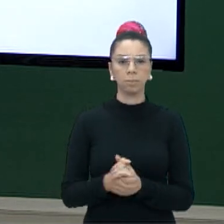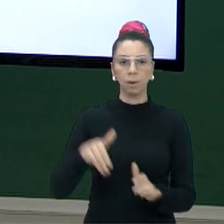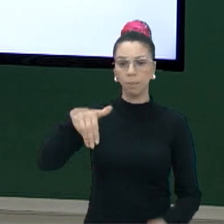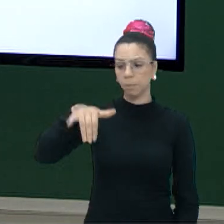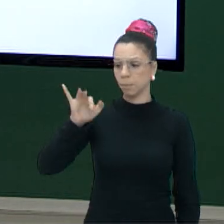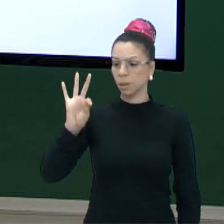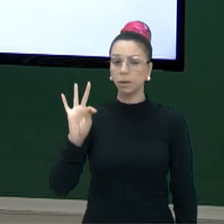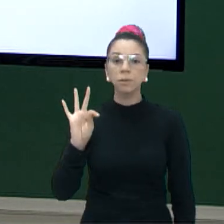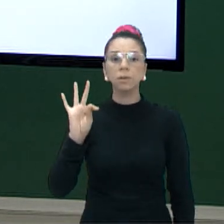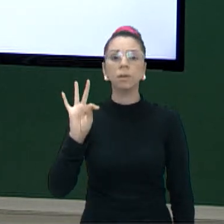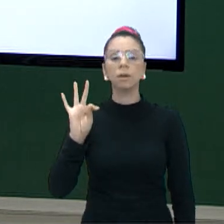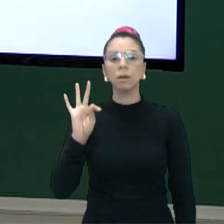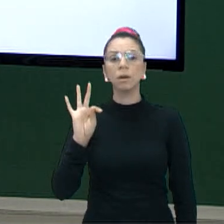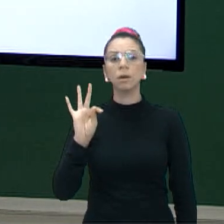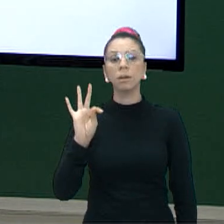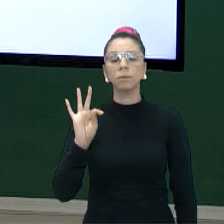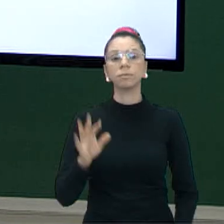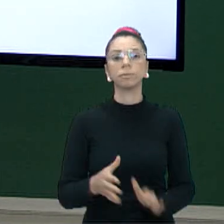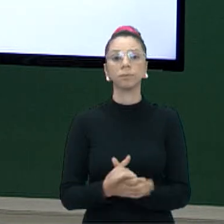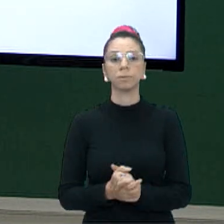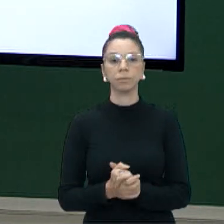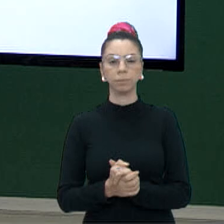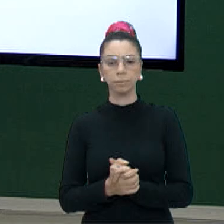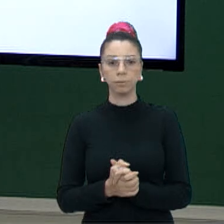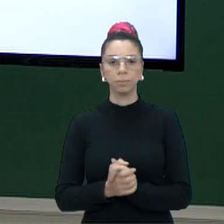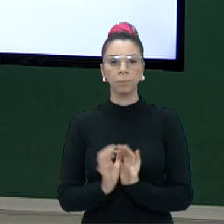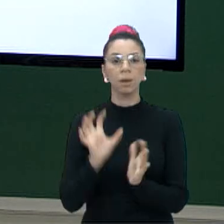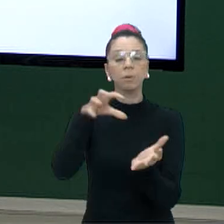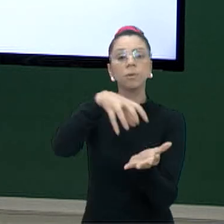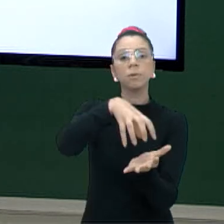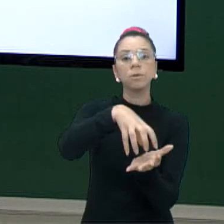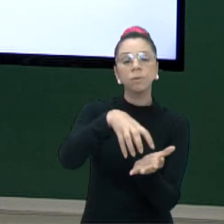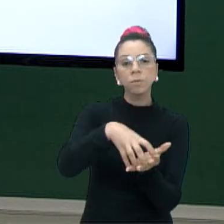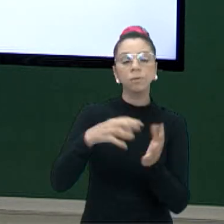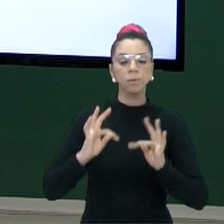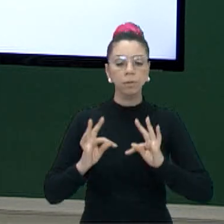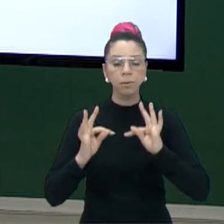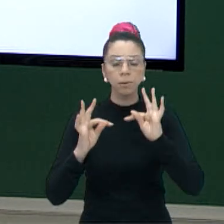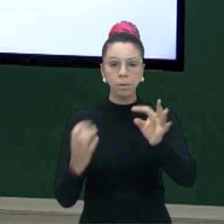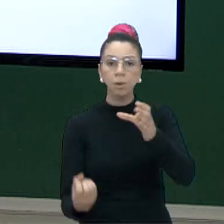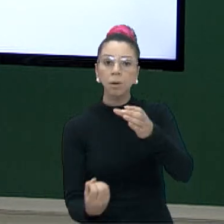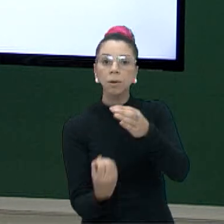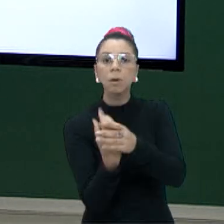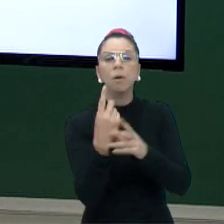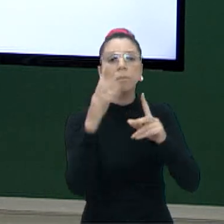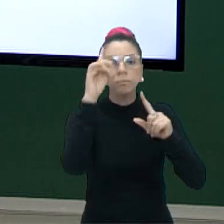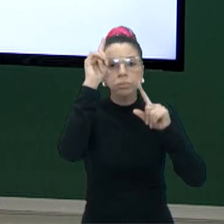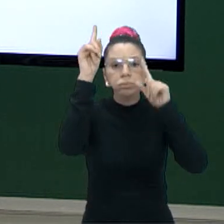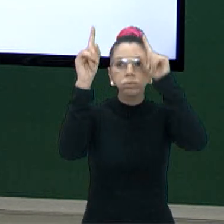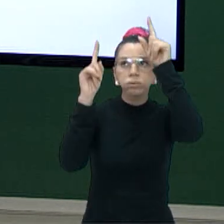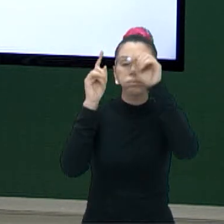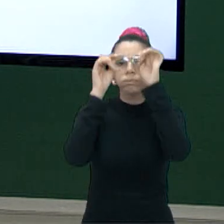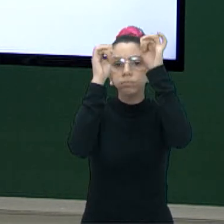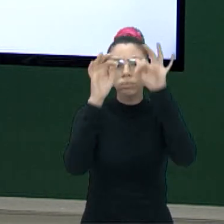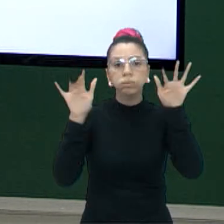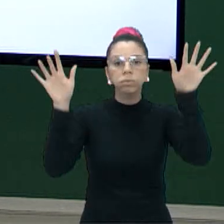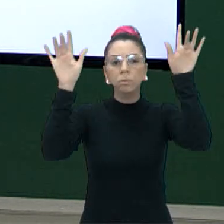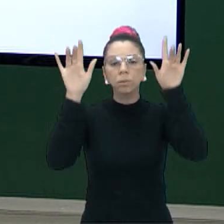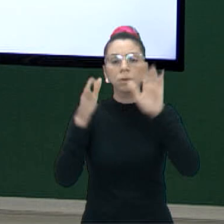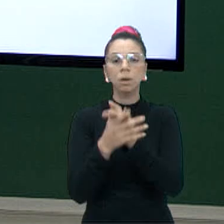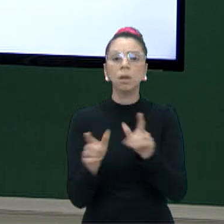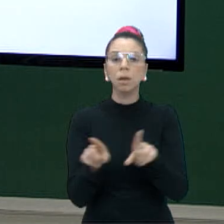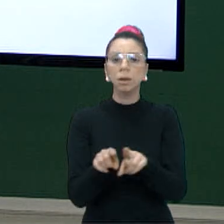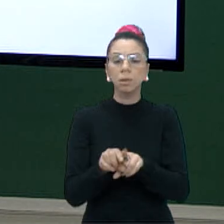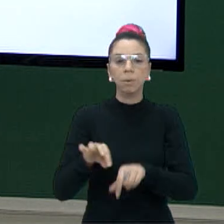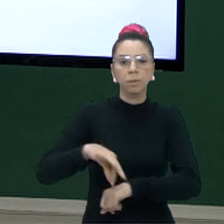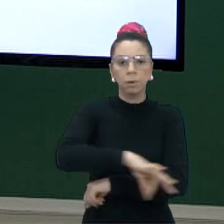o Instituto de Tecnologia de Massachusetts, que cria as grandes mentes da engenharia, e principalmente engenharia da computação